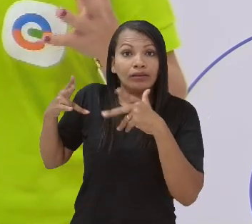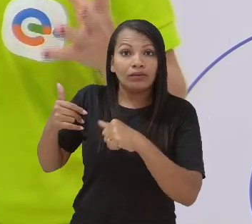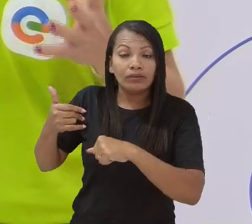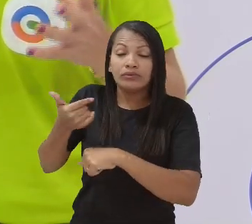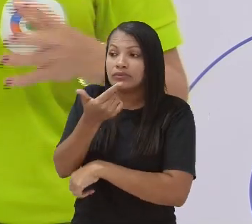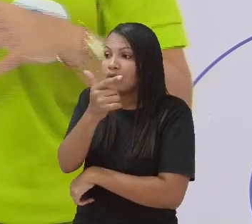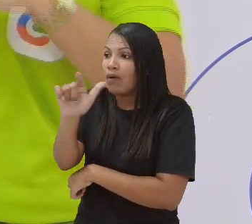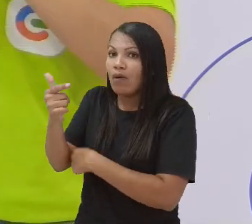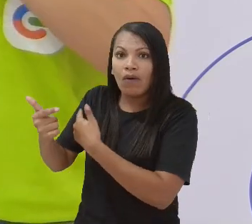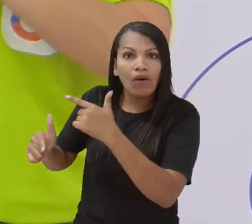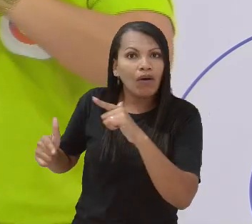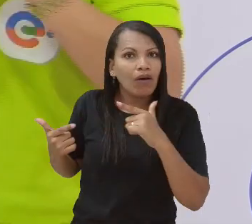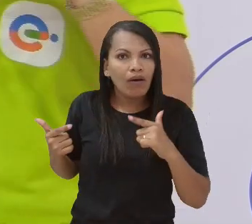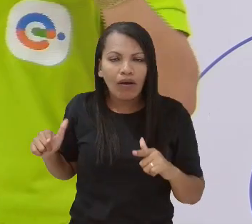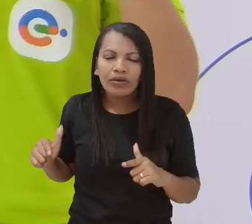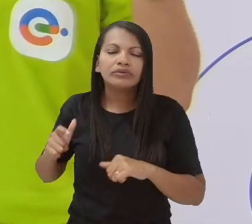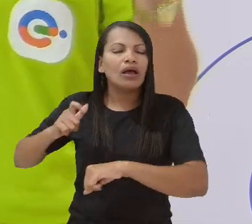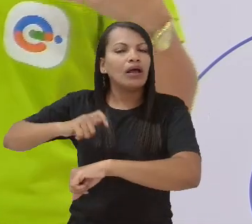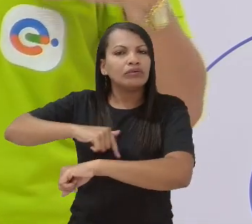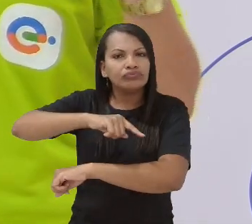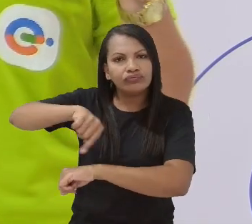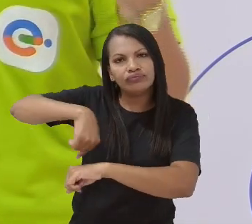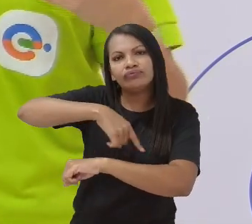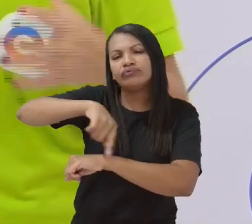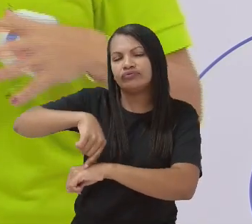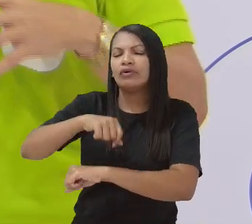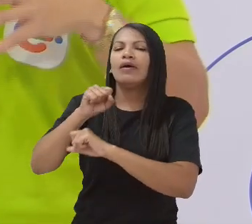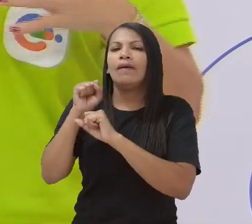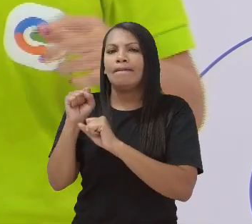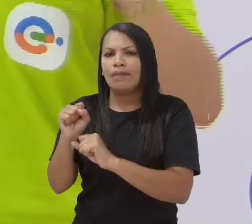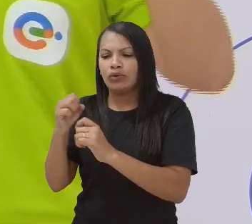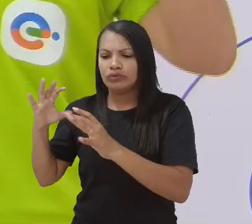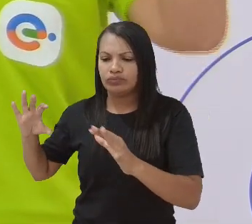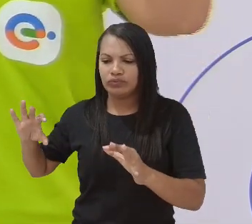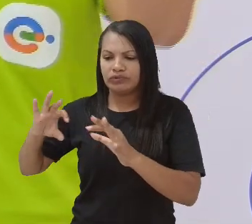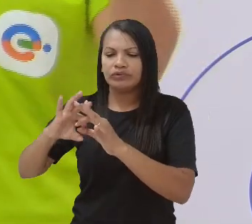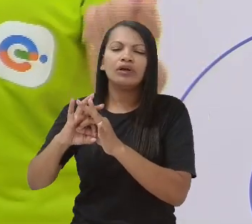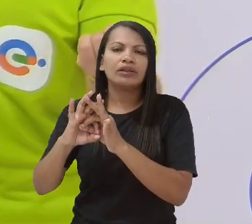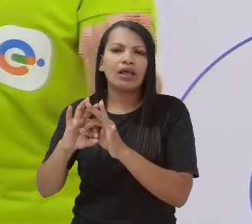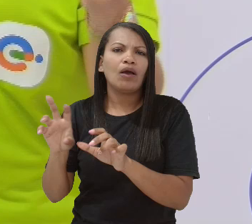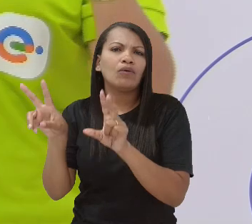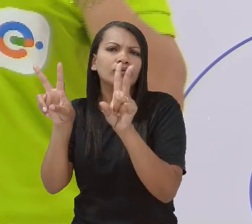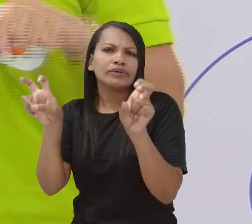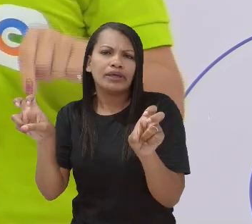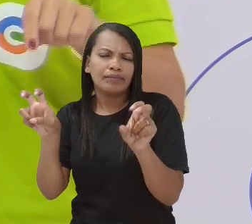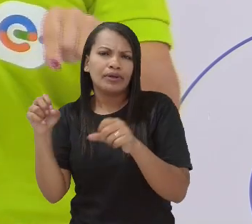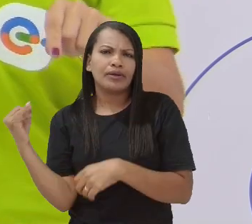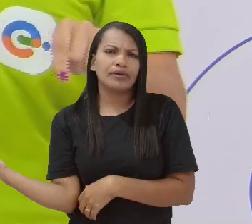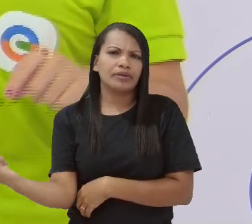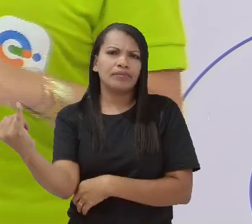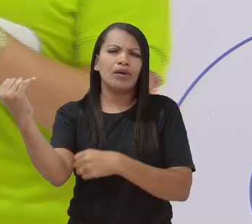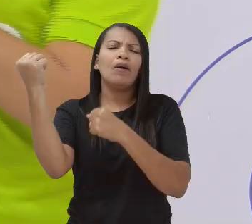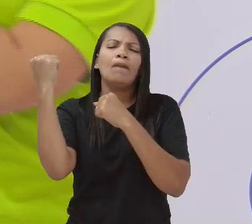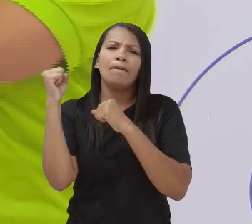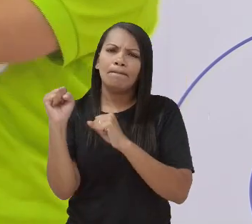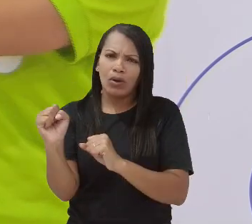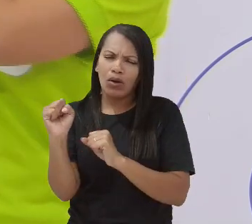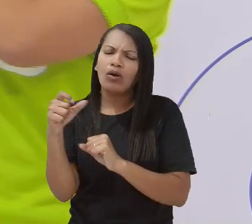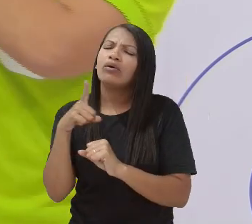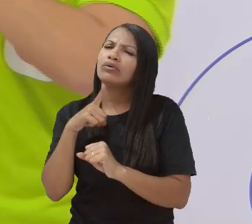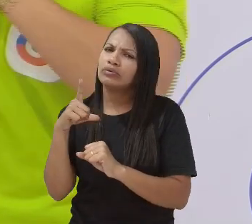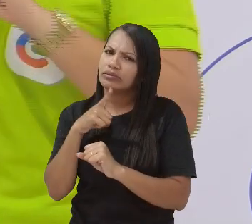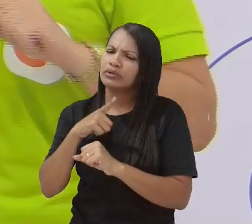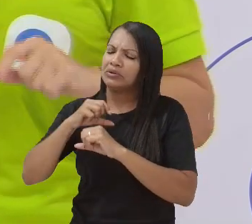momentos em sala de aula, isso daí, esse tema tão importante, ele pode e deve ser trabalhado. Quando a